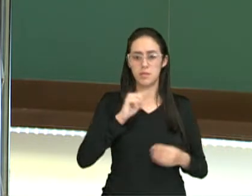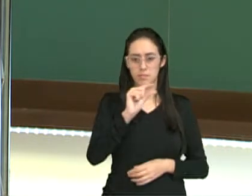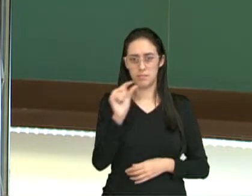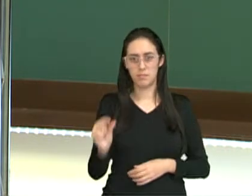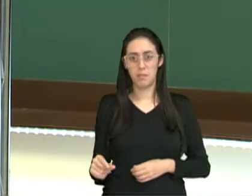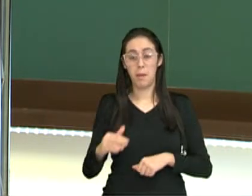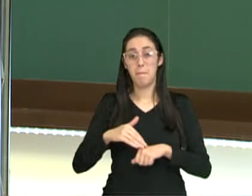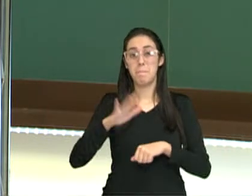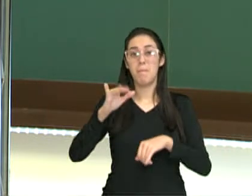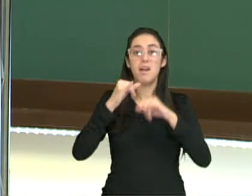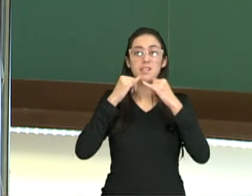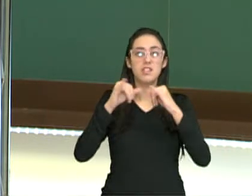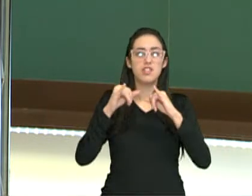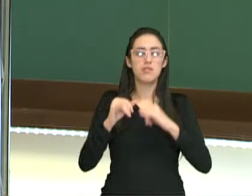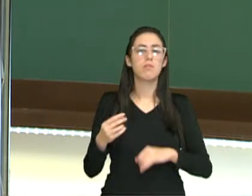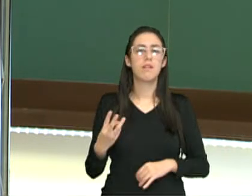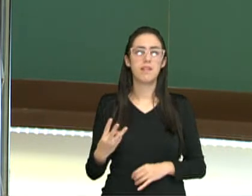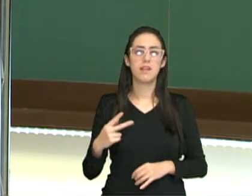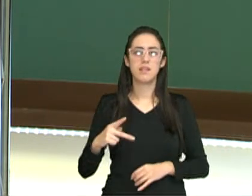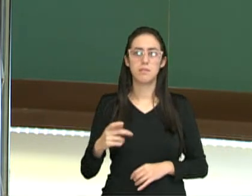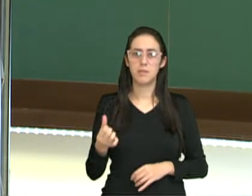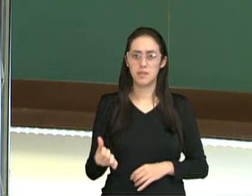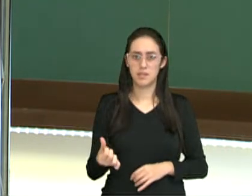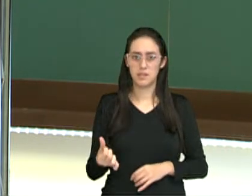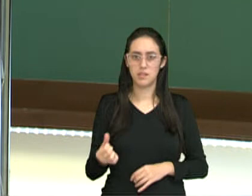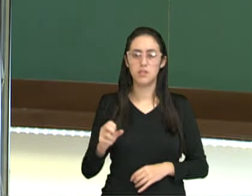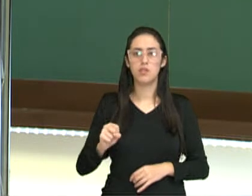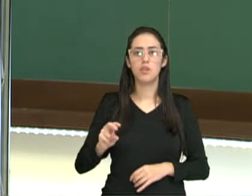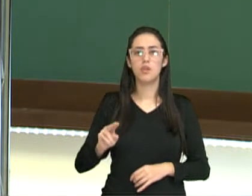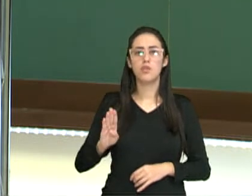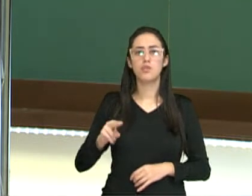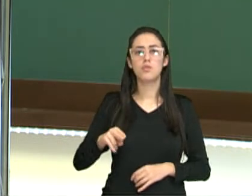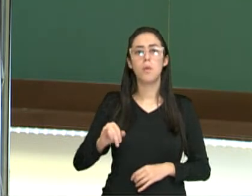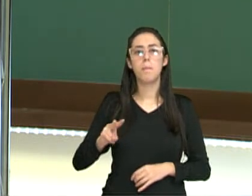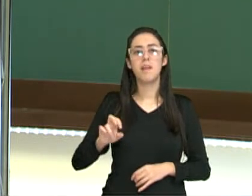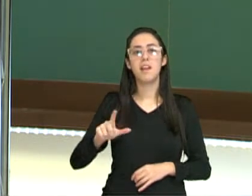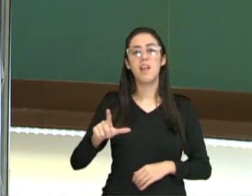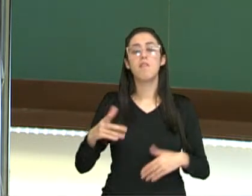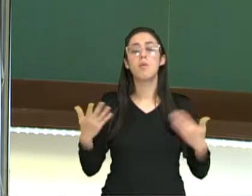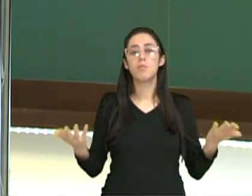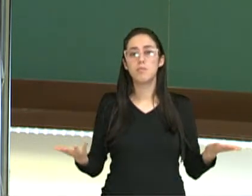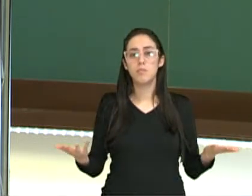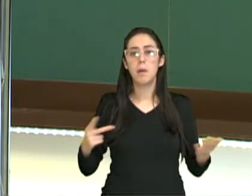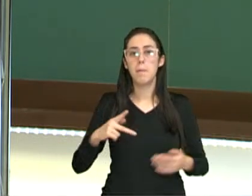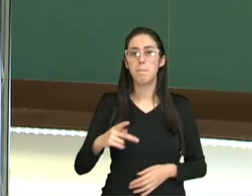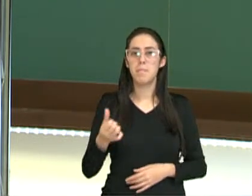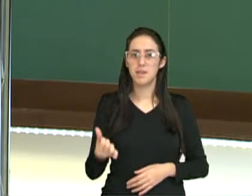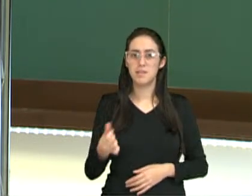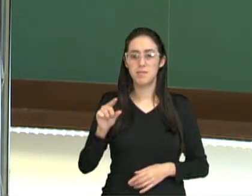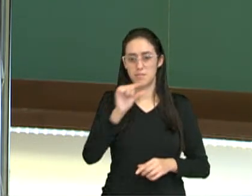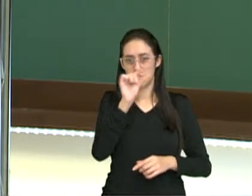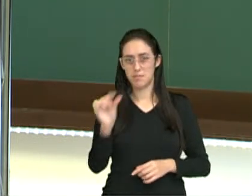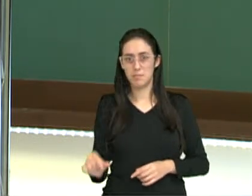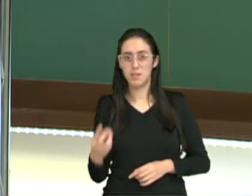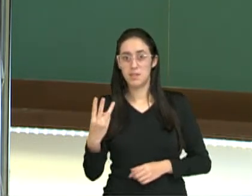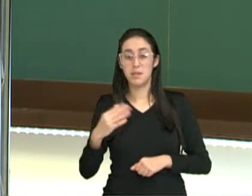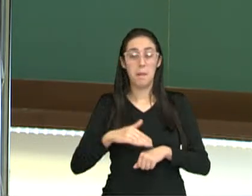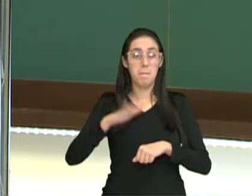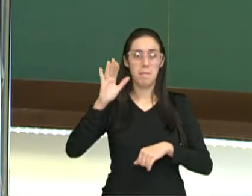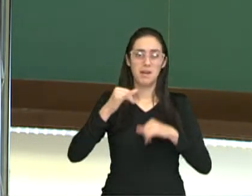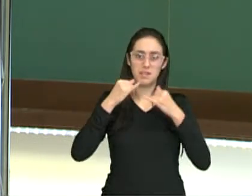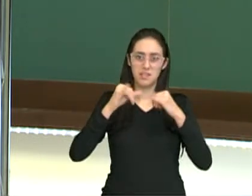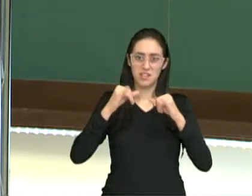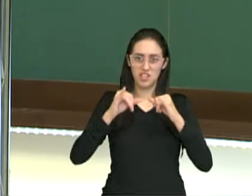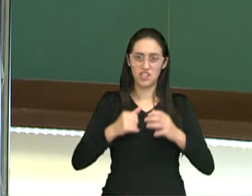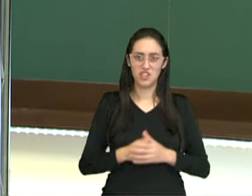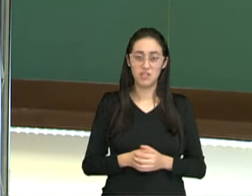energético, 3p6. O subnível, P6, lá da camada 3 é o mais energético.